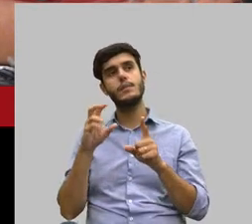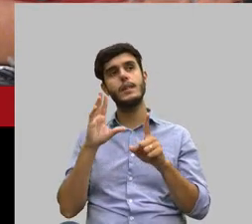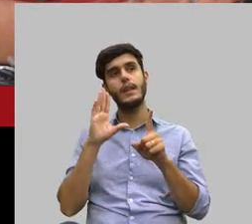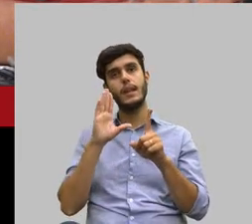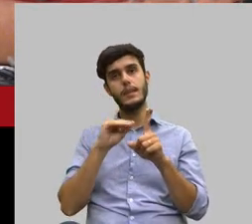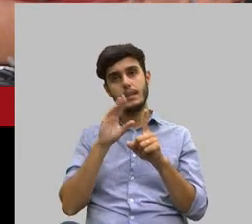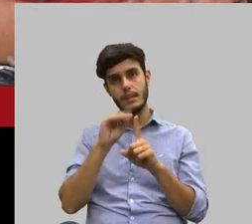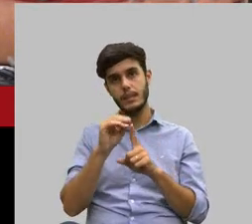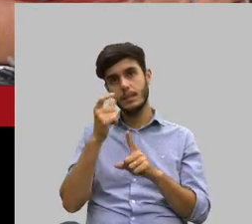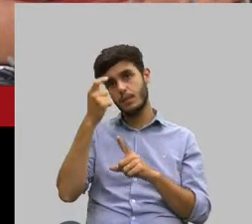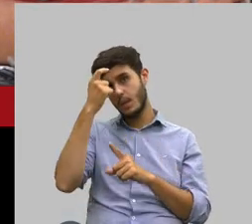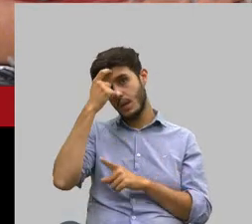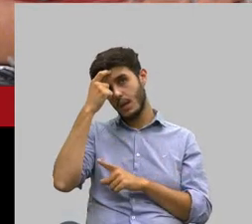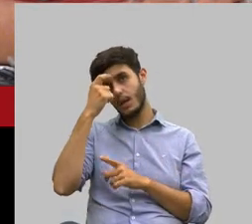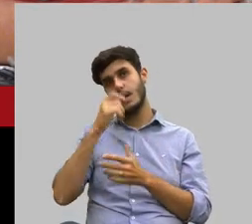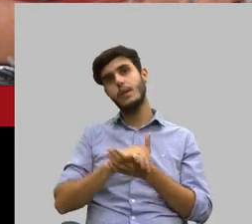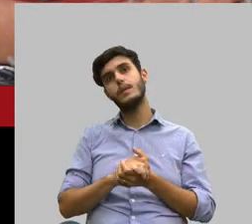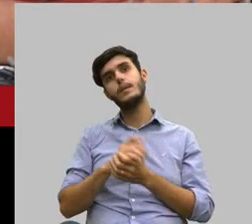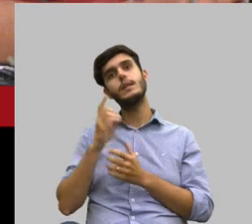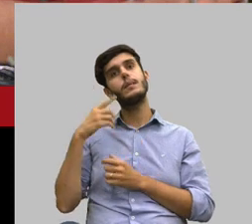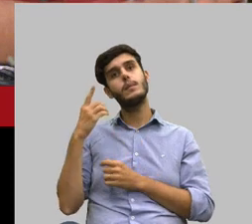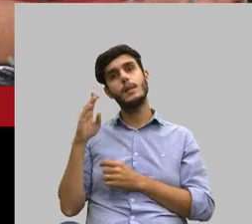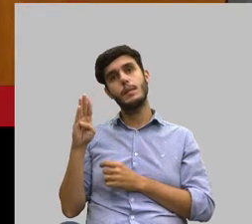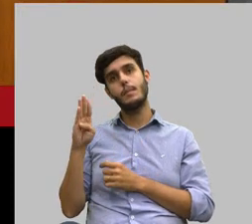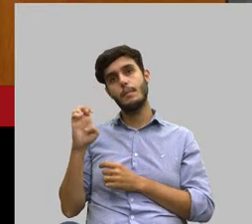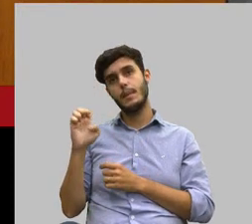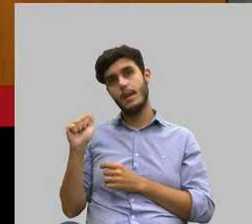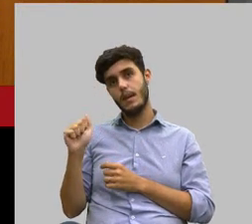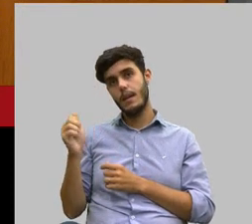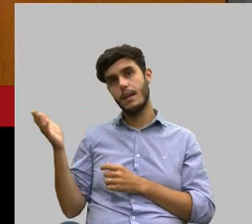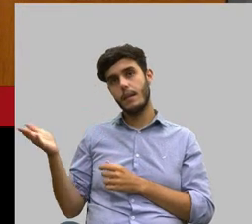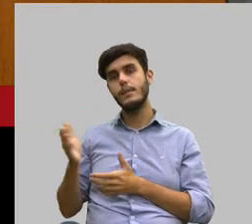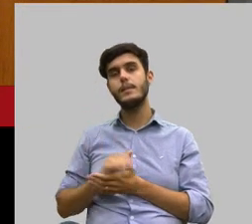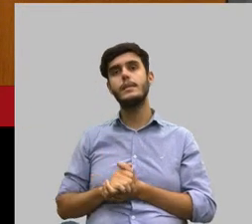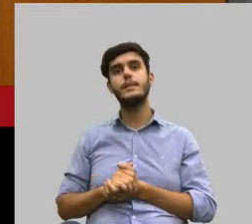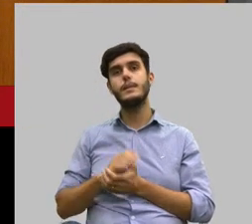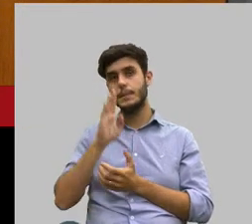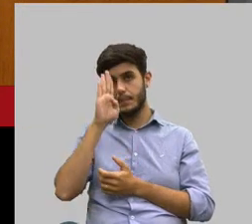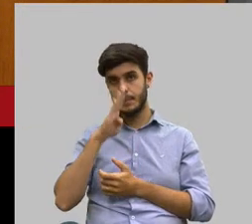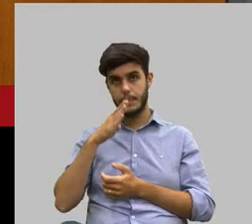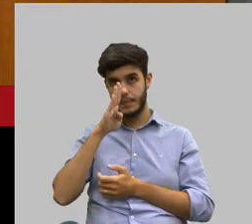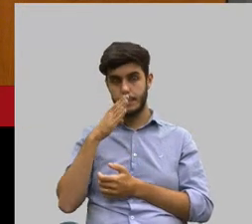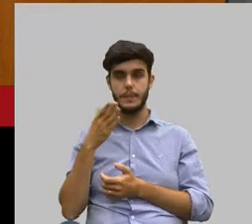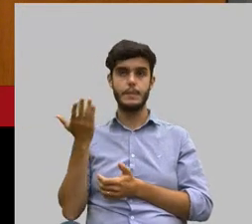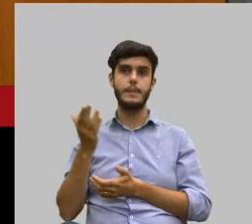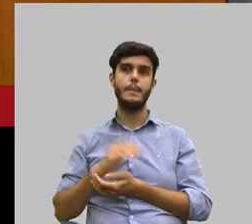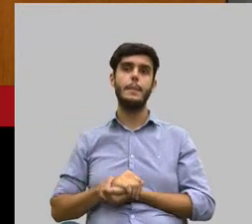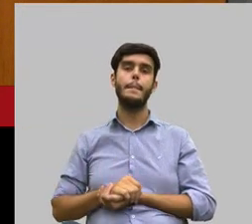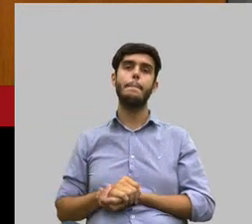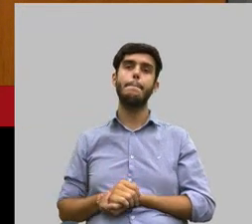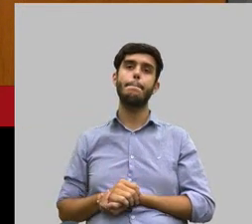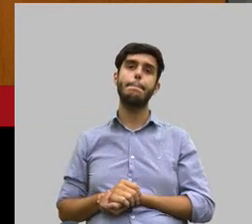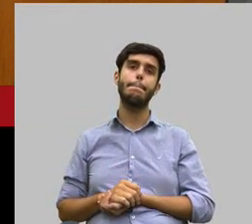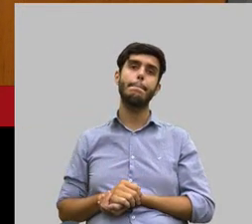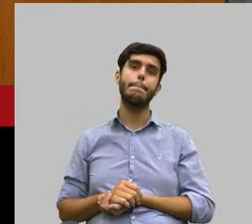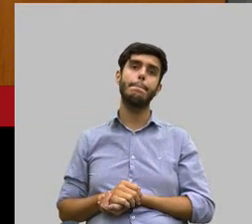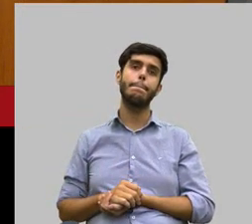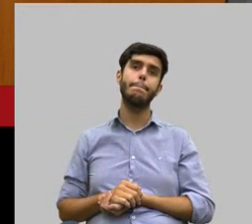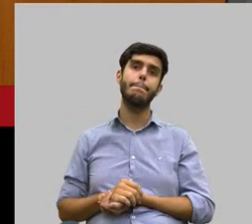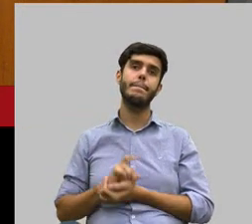deputada Beatriz eu me permita eu divergir um pouquinho de de vossa excelência mas não no